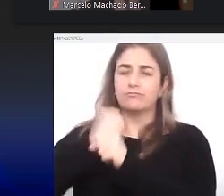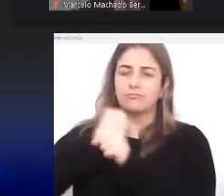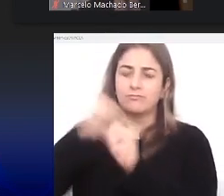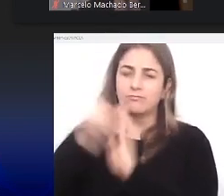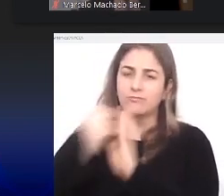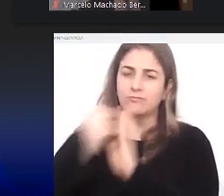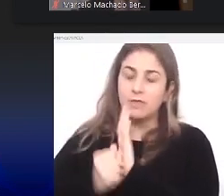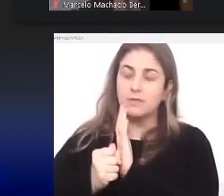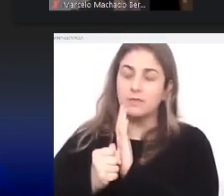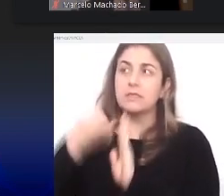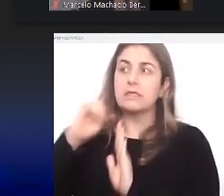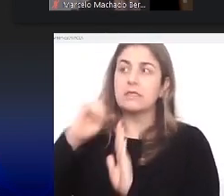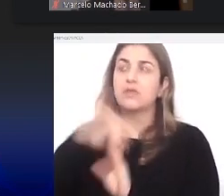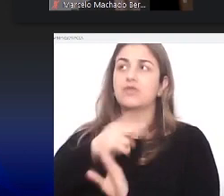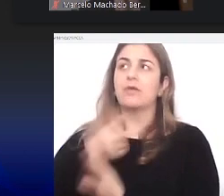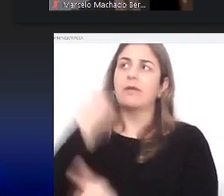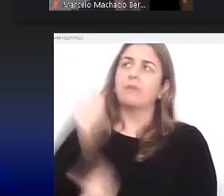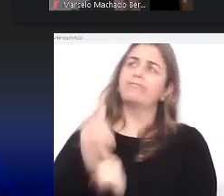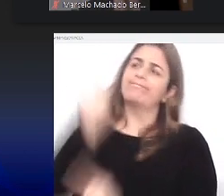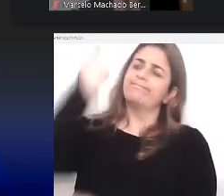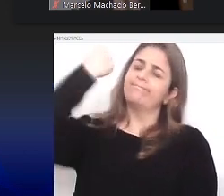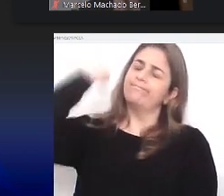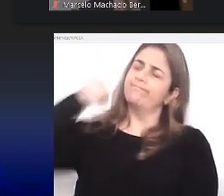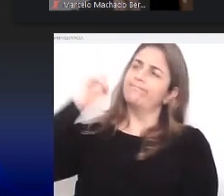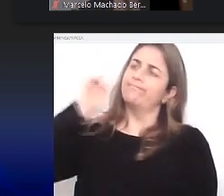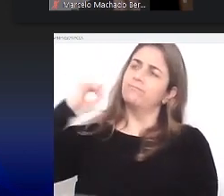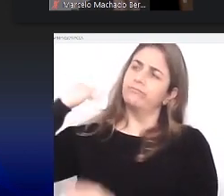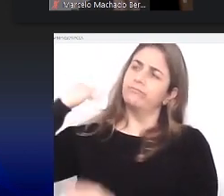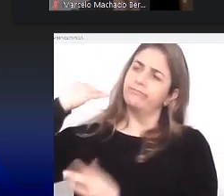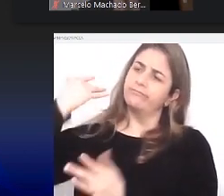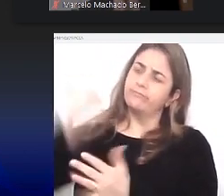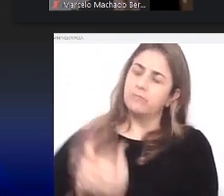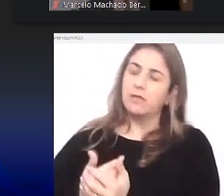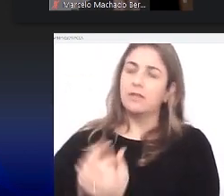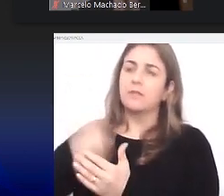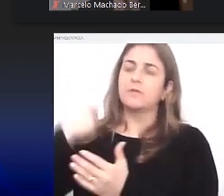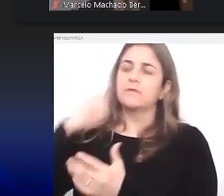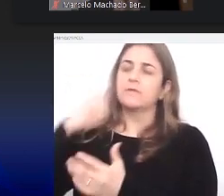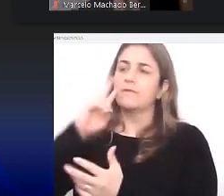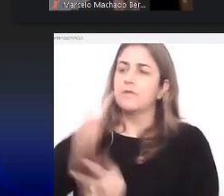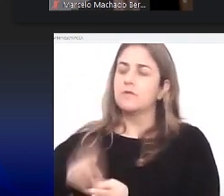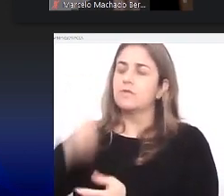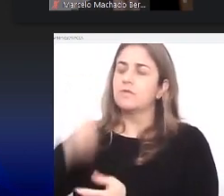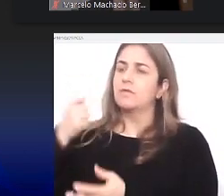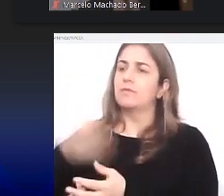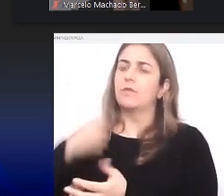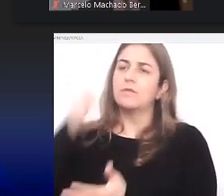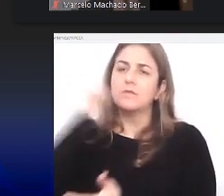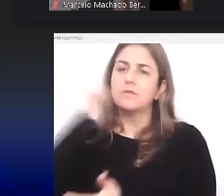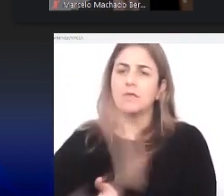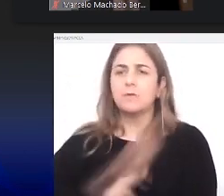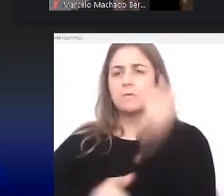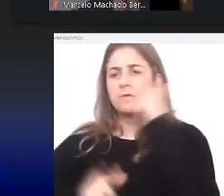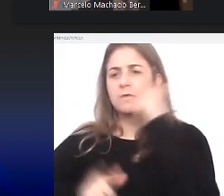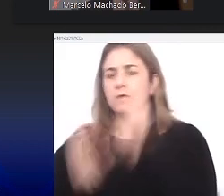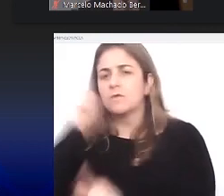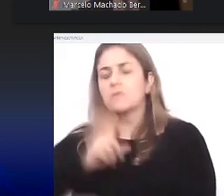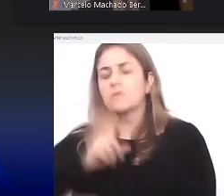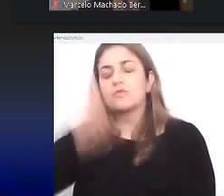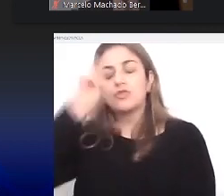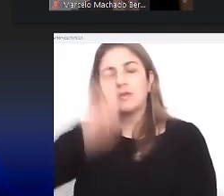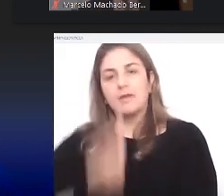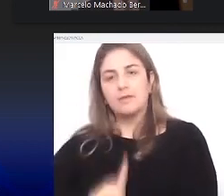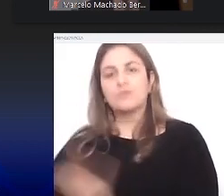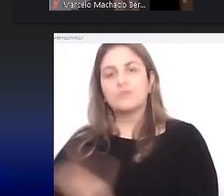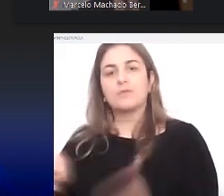examinarmos, viemos galgando e buscando e ganhando e conseguindo direitos.